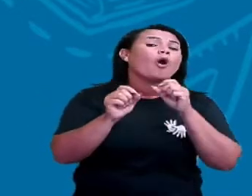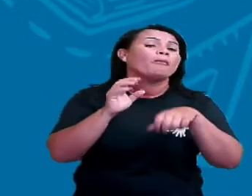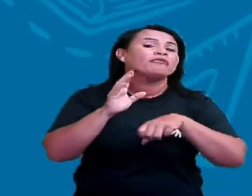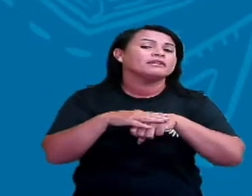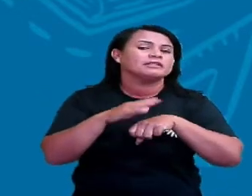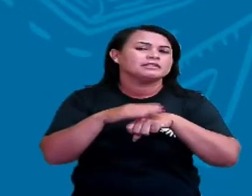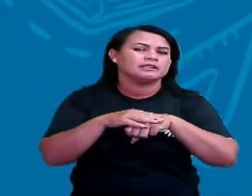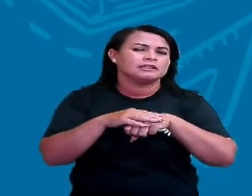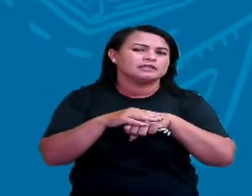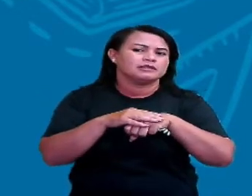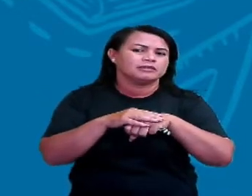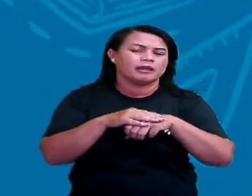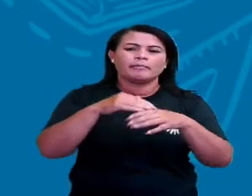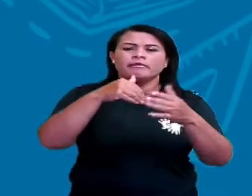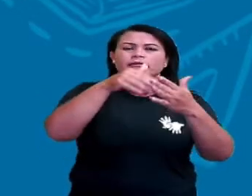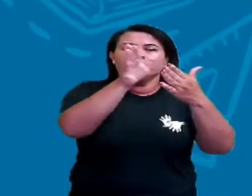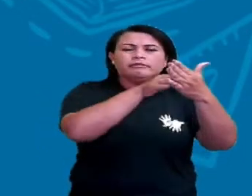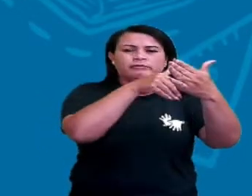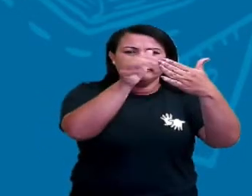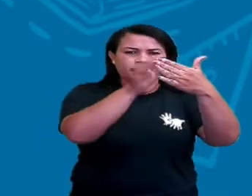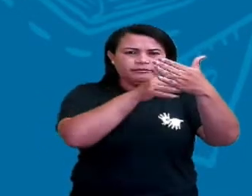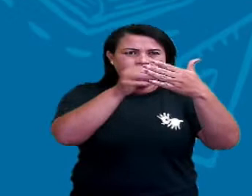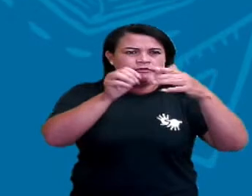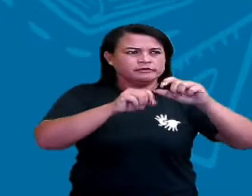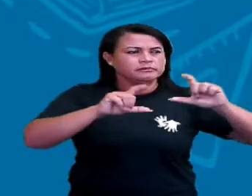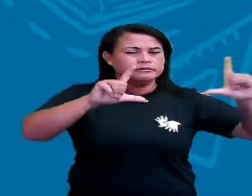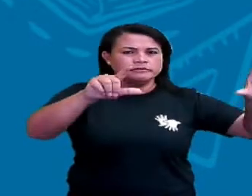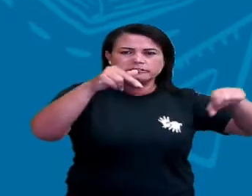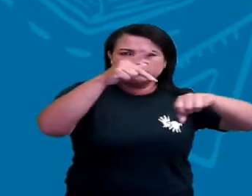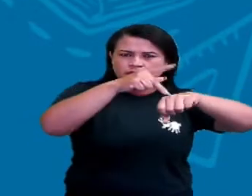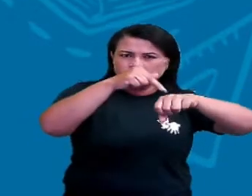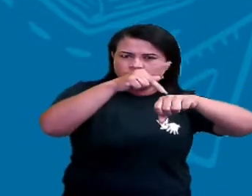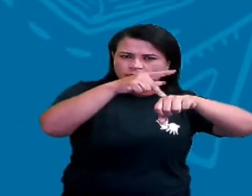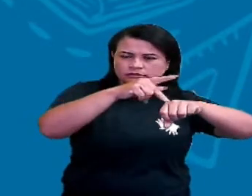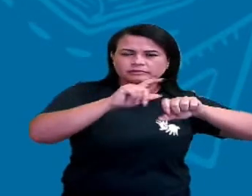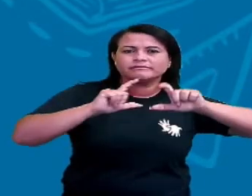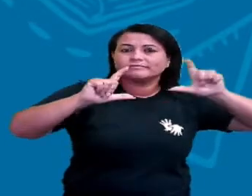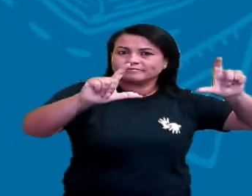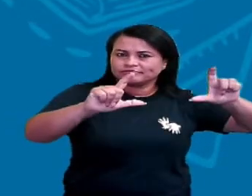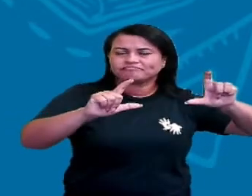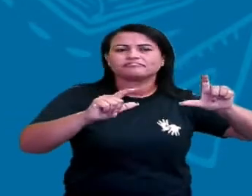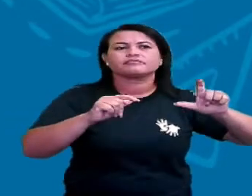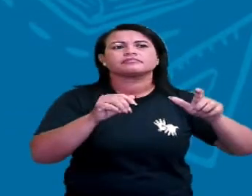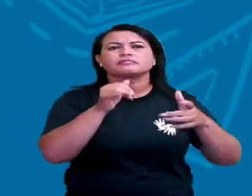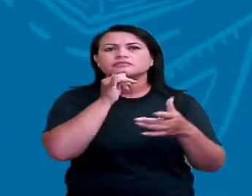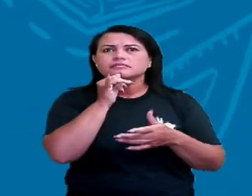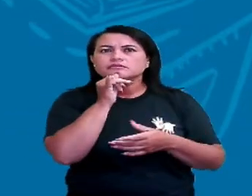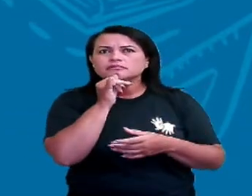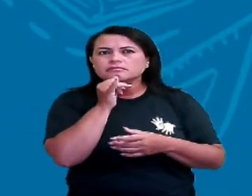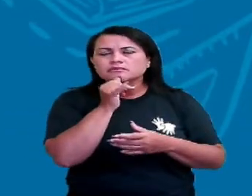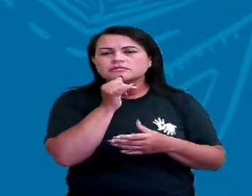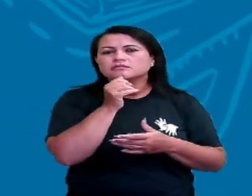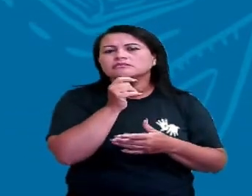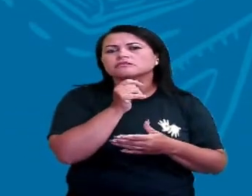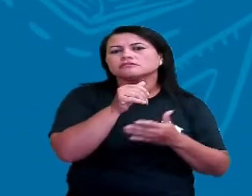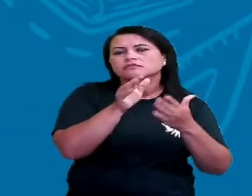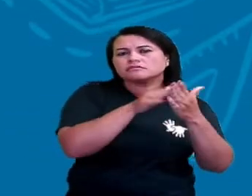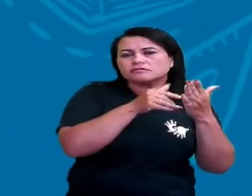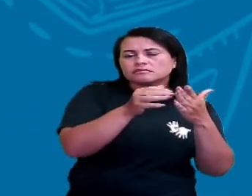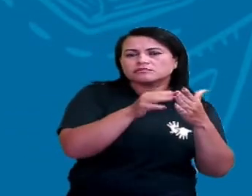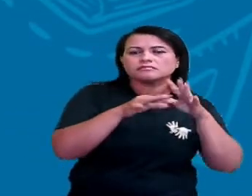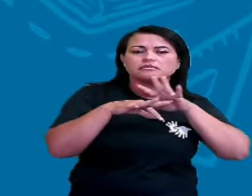faziam pinturas, né, nas pedras para registrar animais,